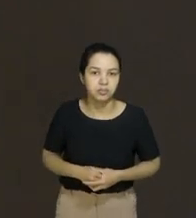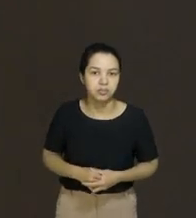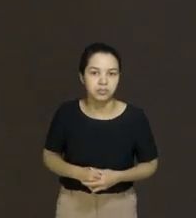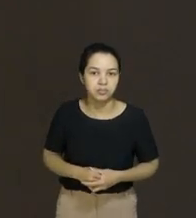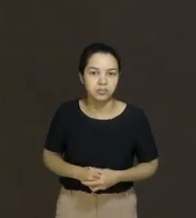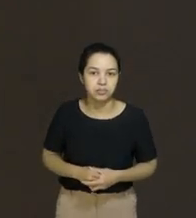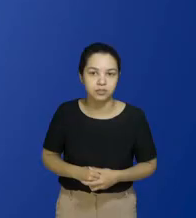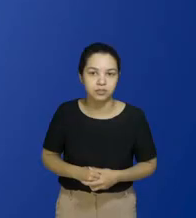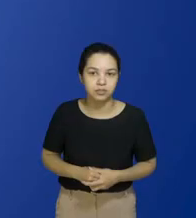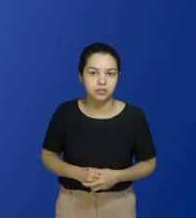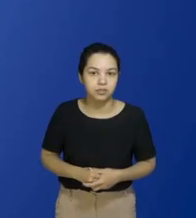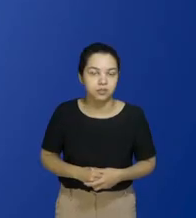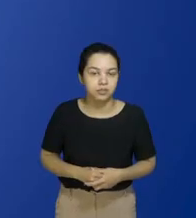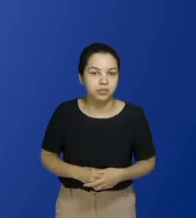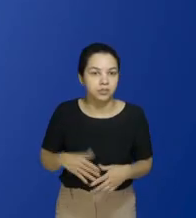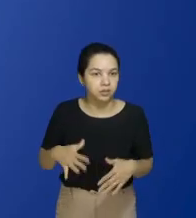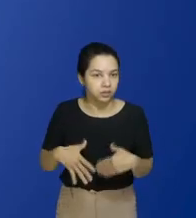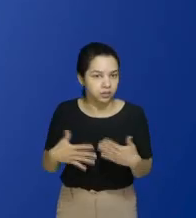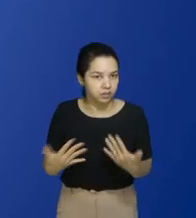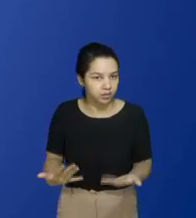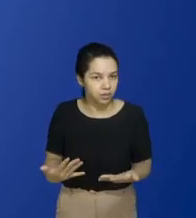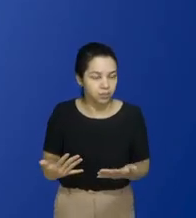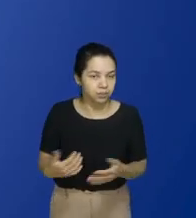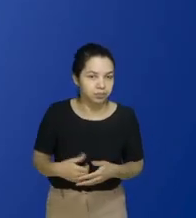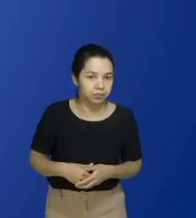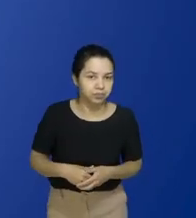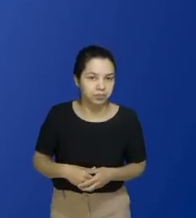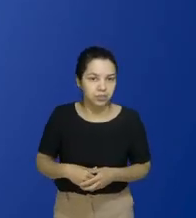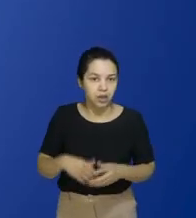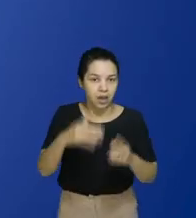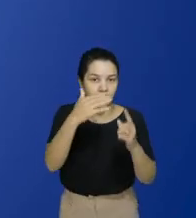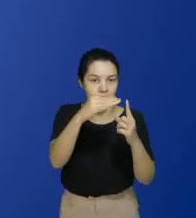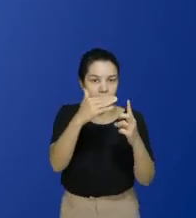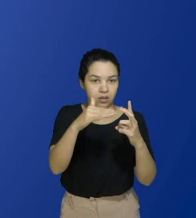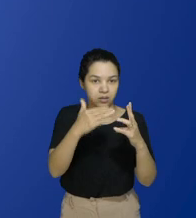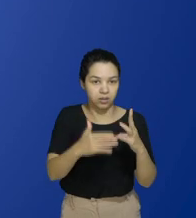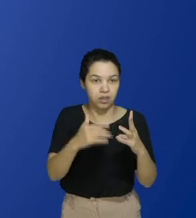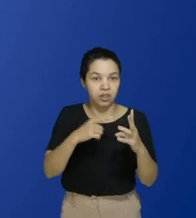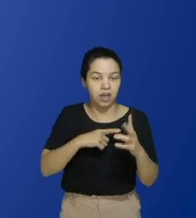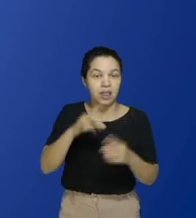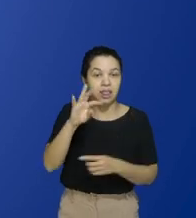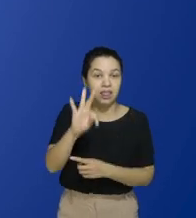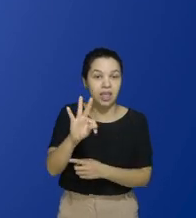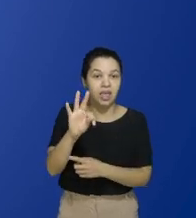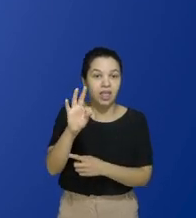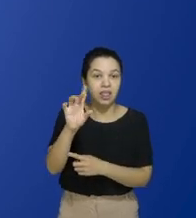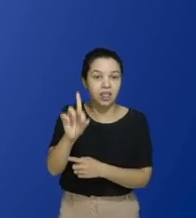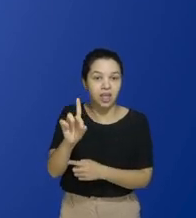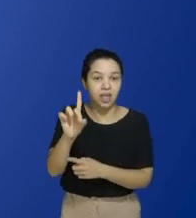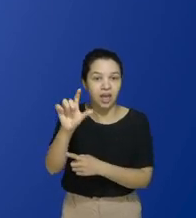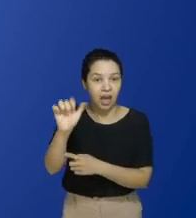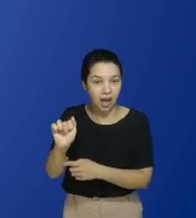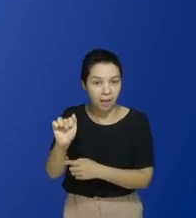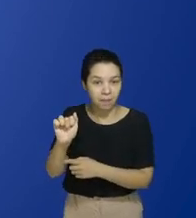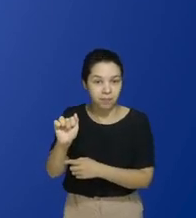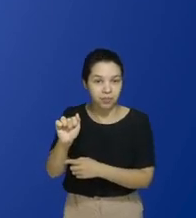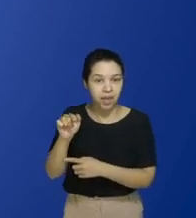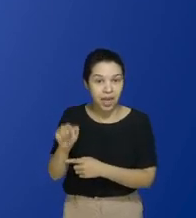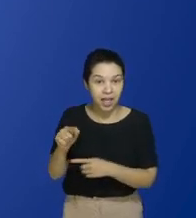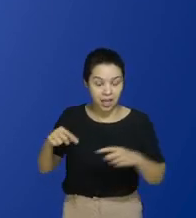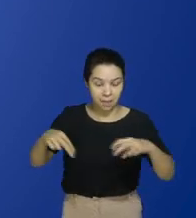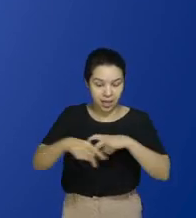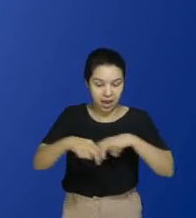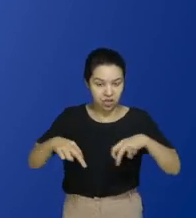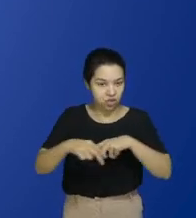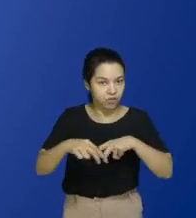Então, a classificação tem. Tem o TDA, que é a falta, que ele não é hiperativo. Tem